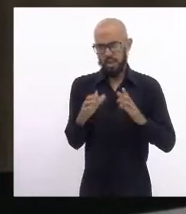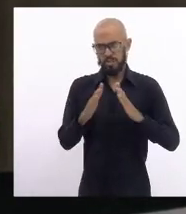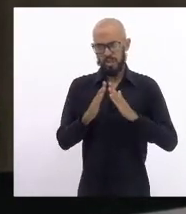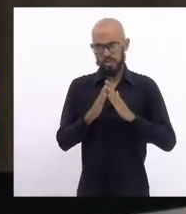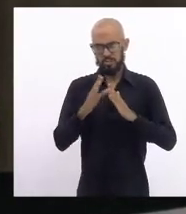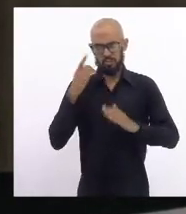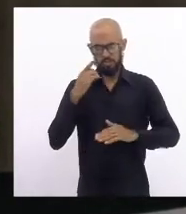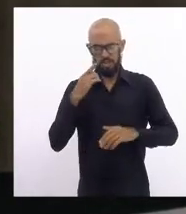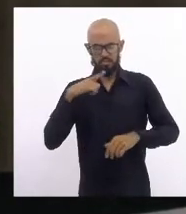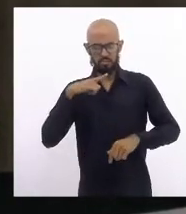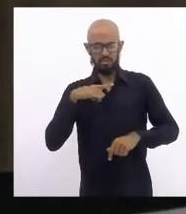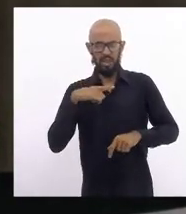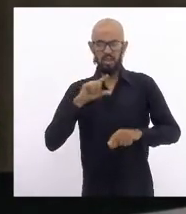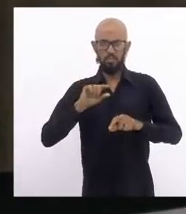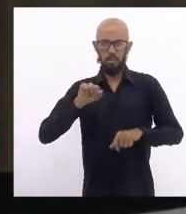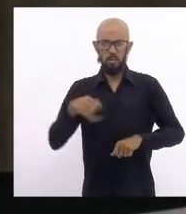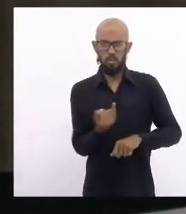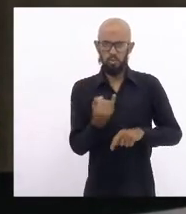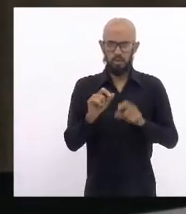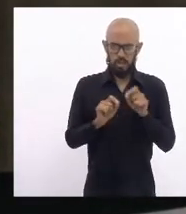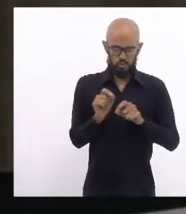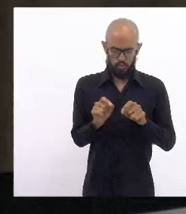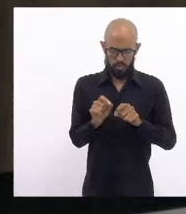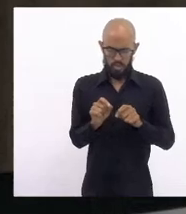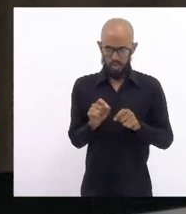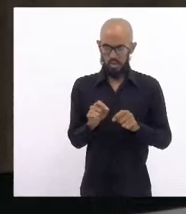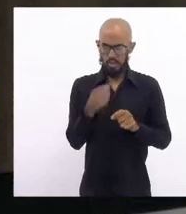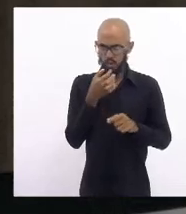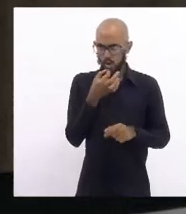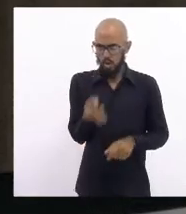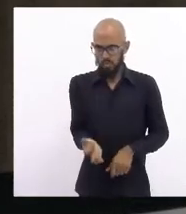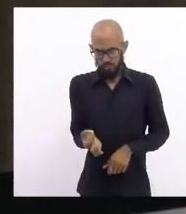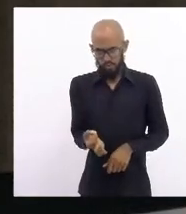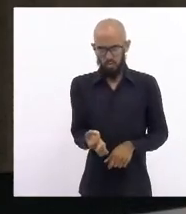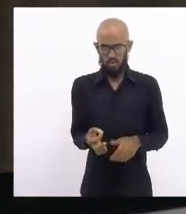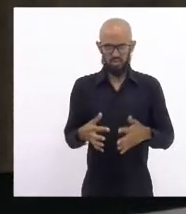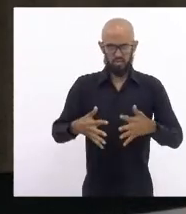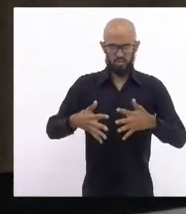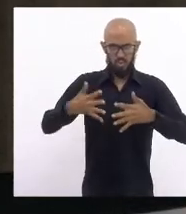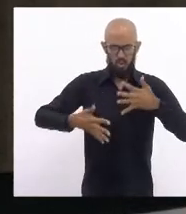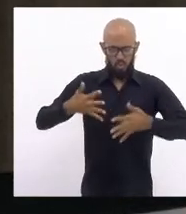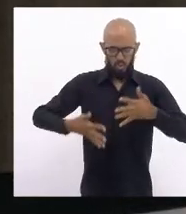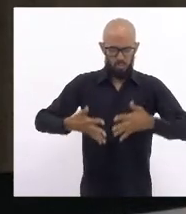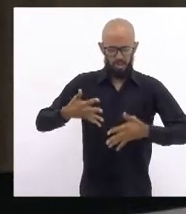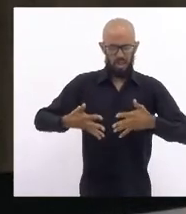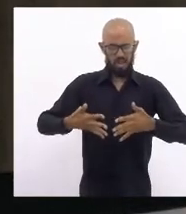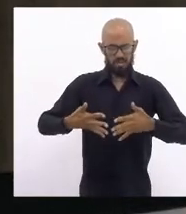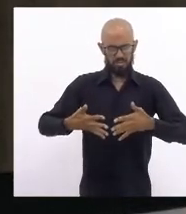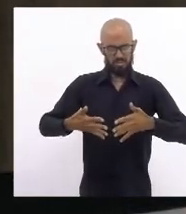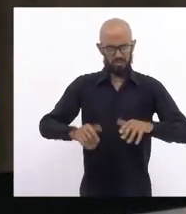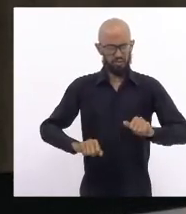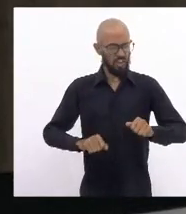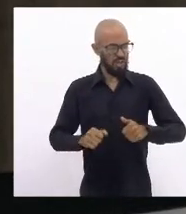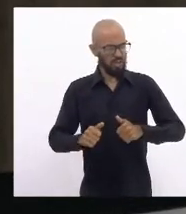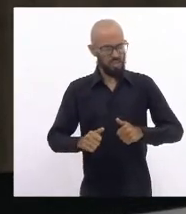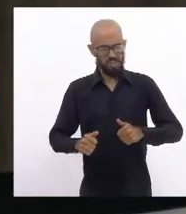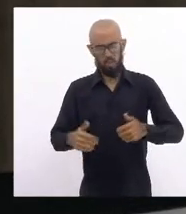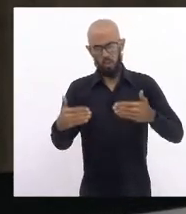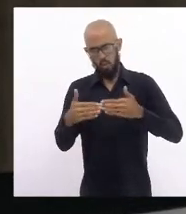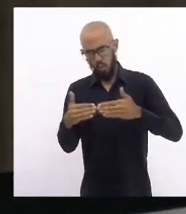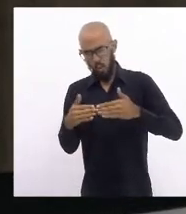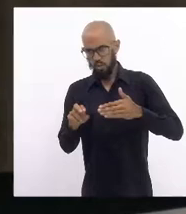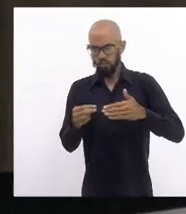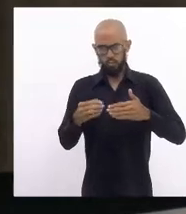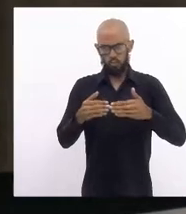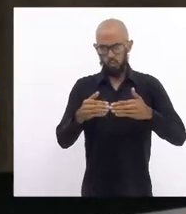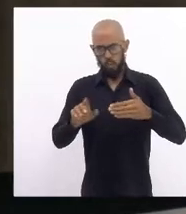vantagem, elas permitem que as opiniões conflitantes, favor, contra,